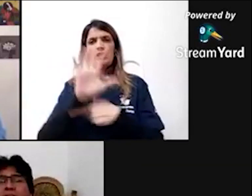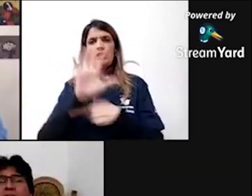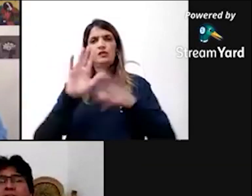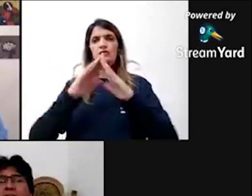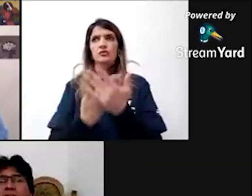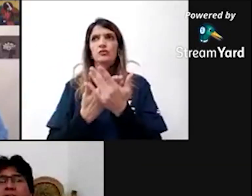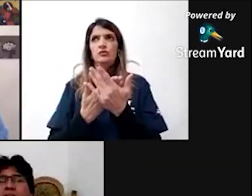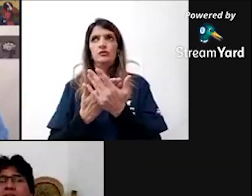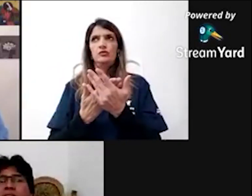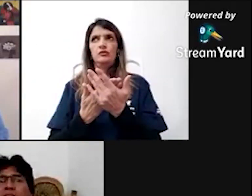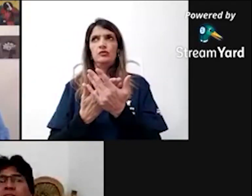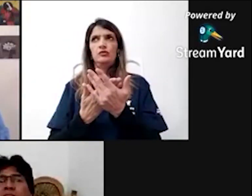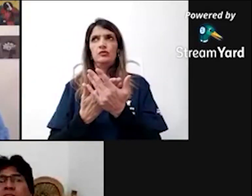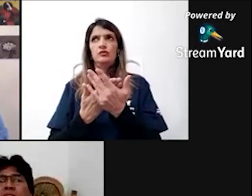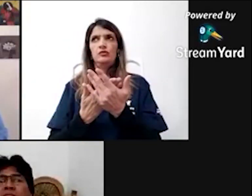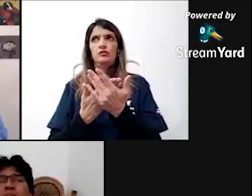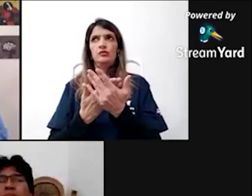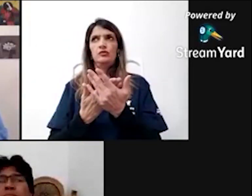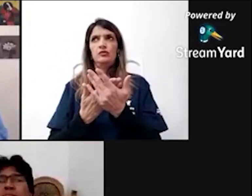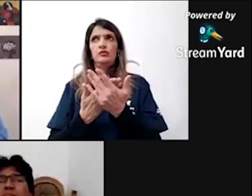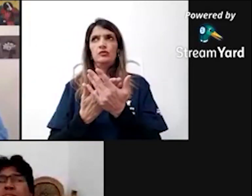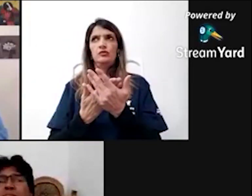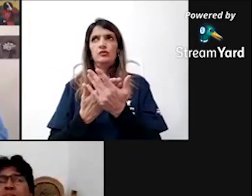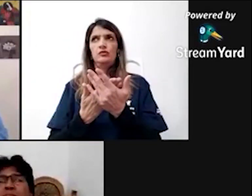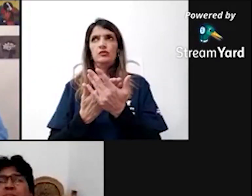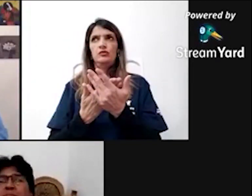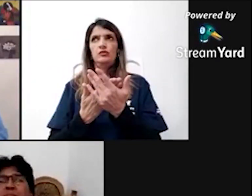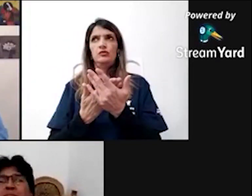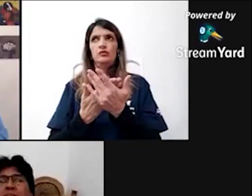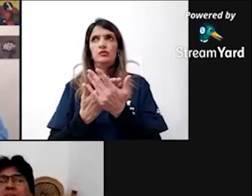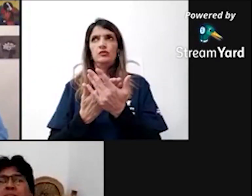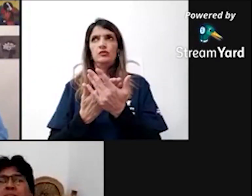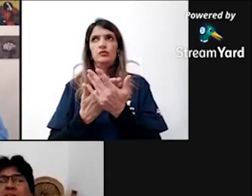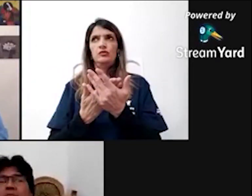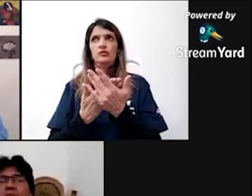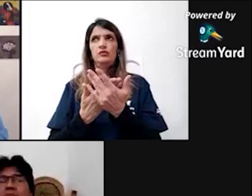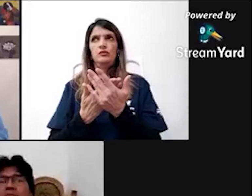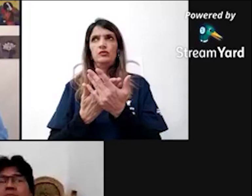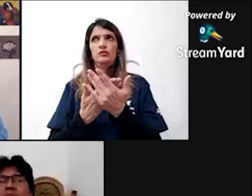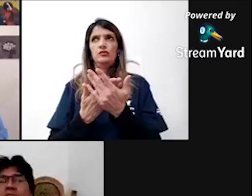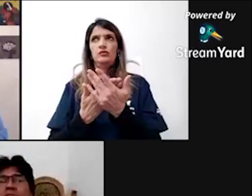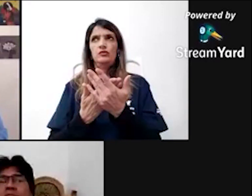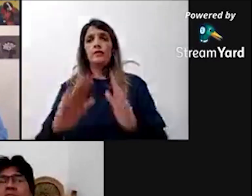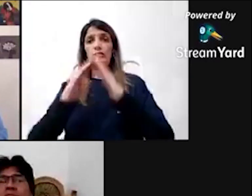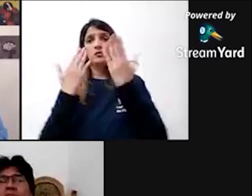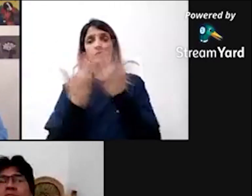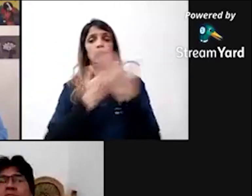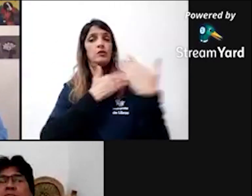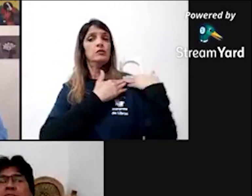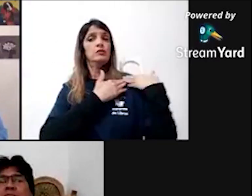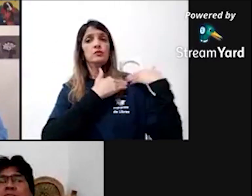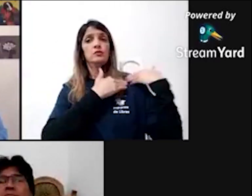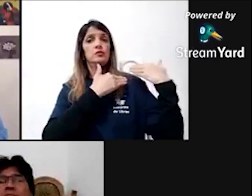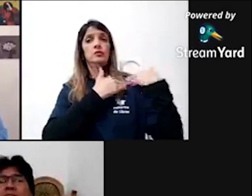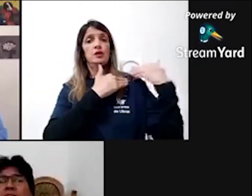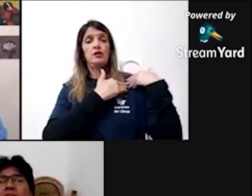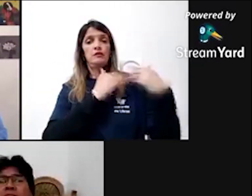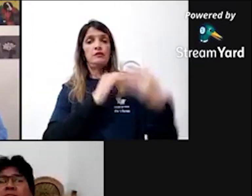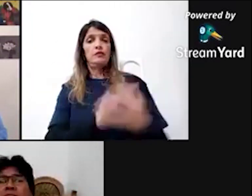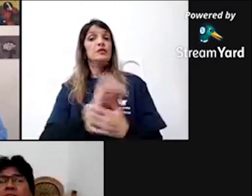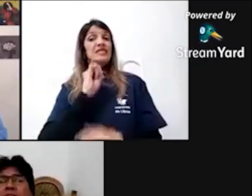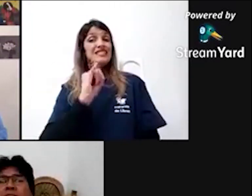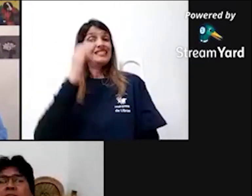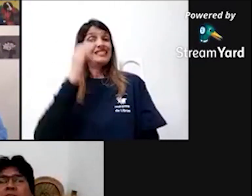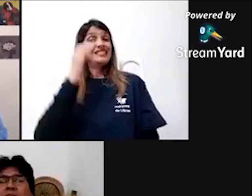ser, e a escola, a instituição escolar, ela vai ser responsável por isso se ela,